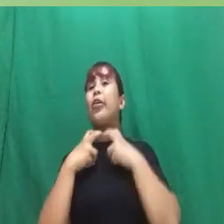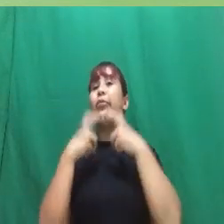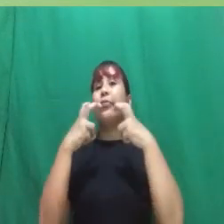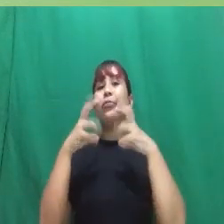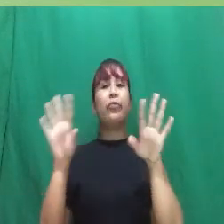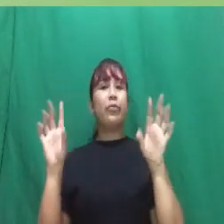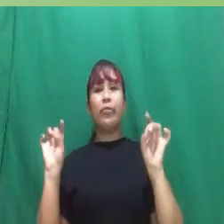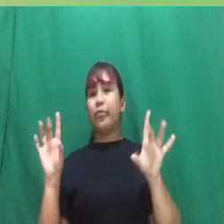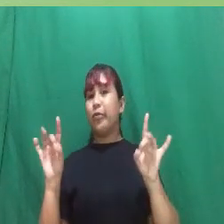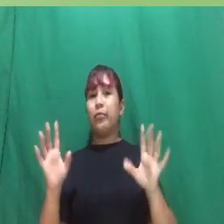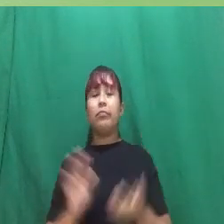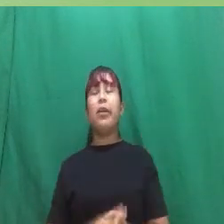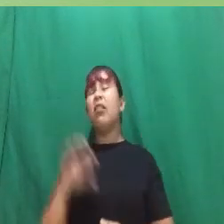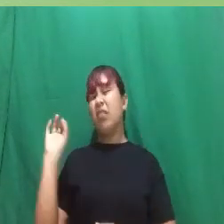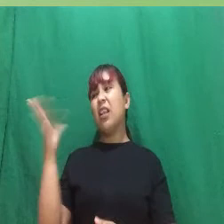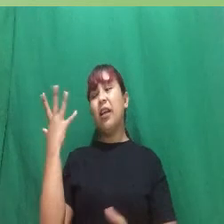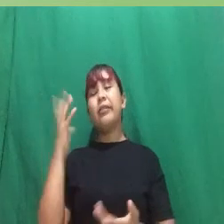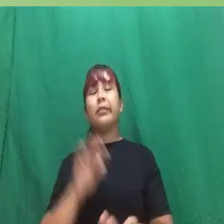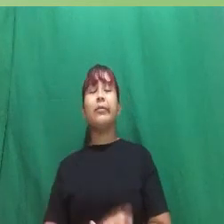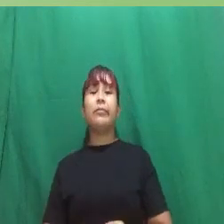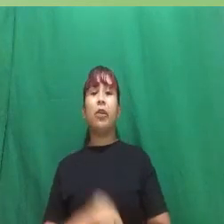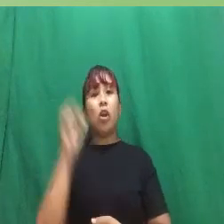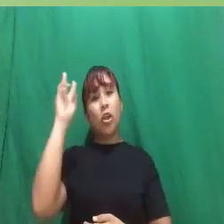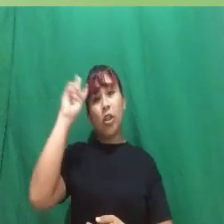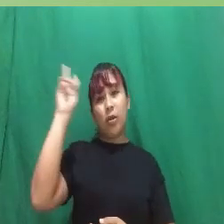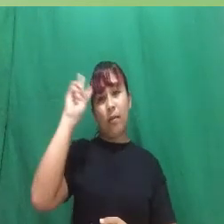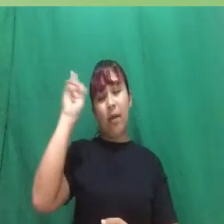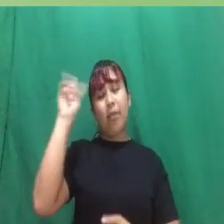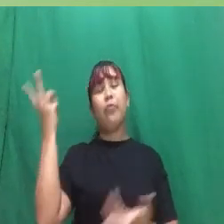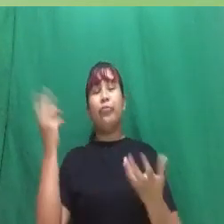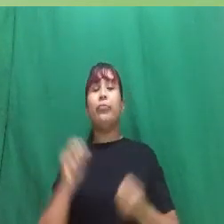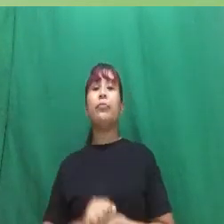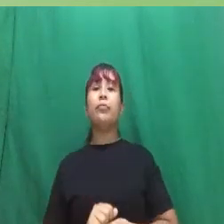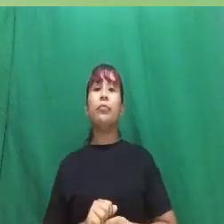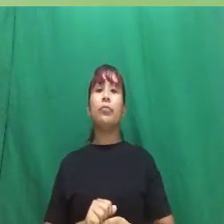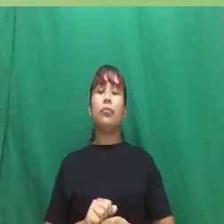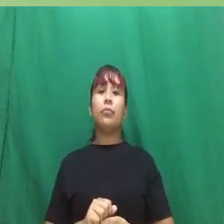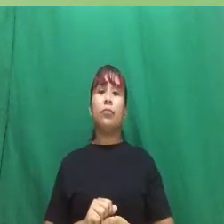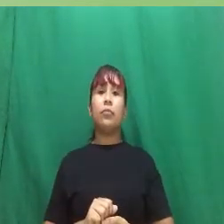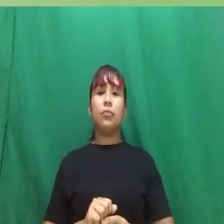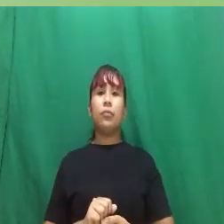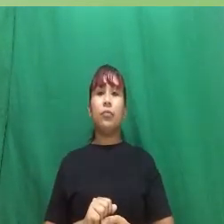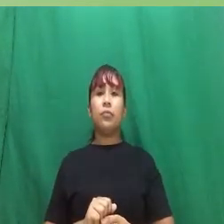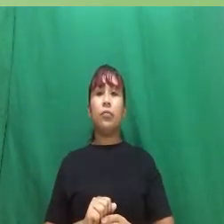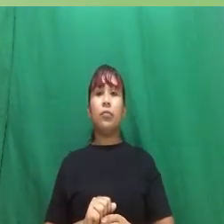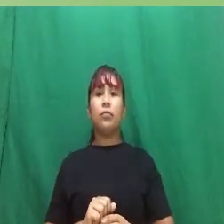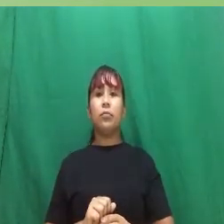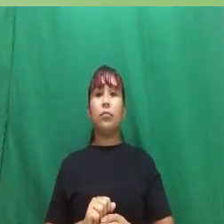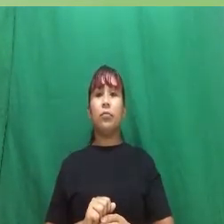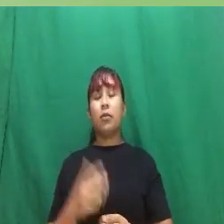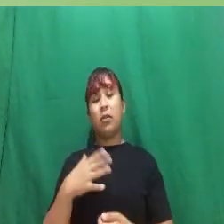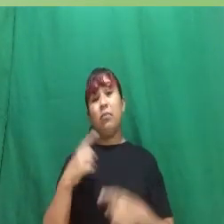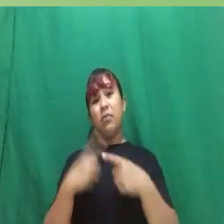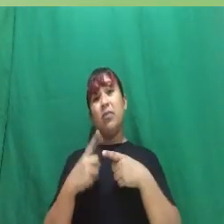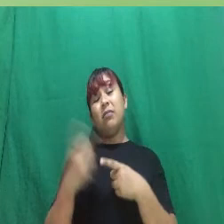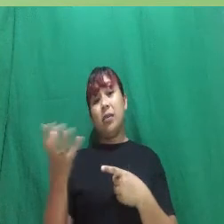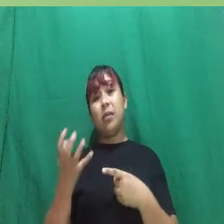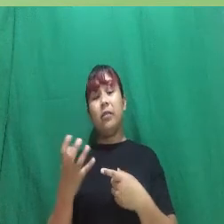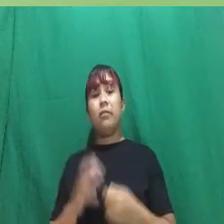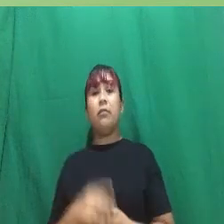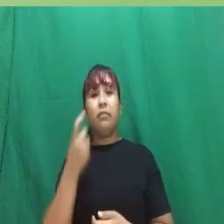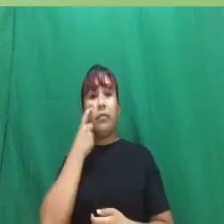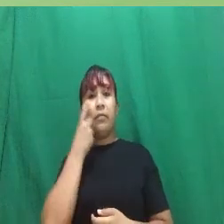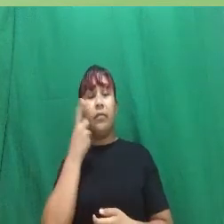né? E esse racismo, infelizmente, não dá para negar, ele existe, Ele é real, ele é estrutural, ele é